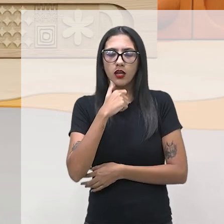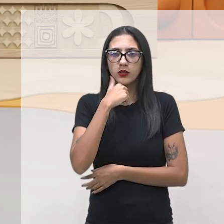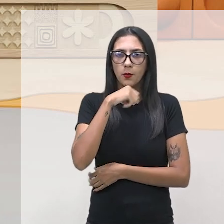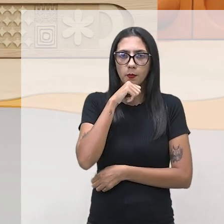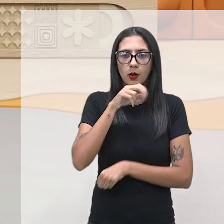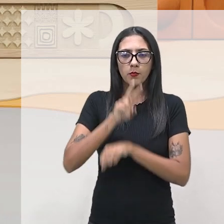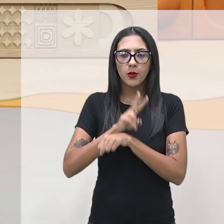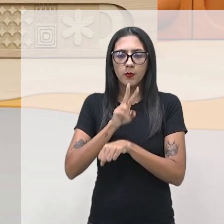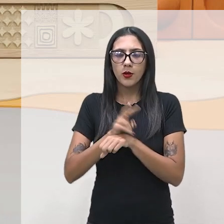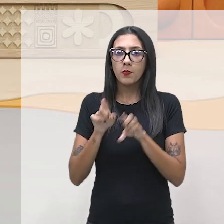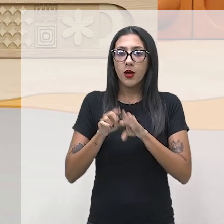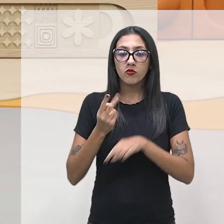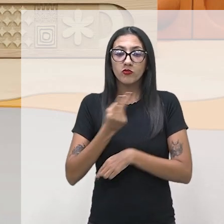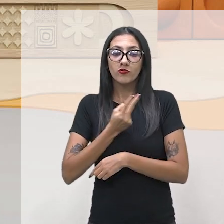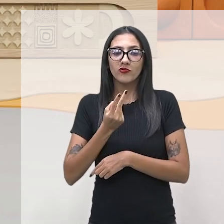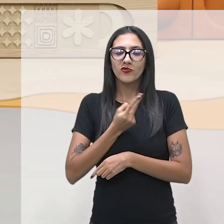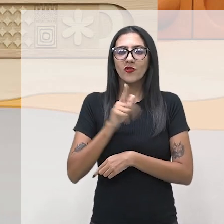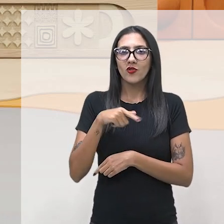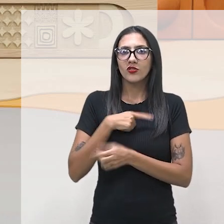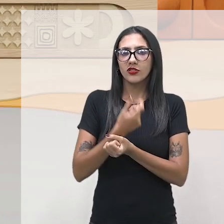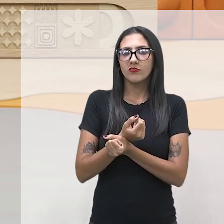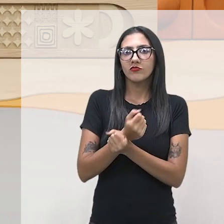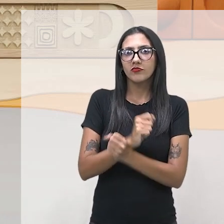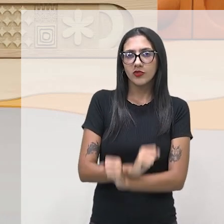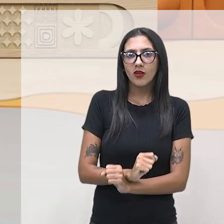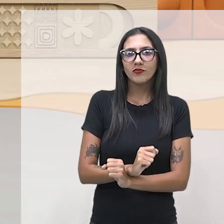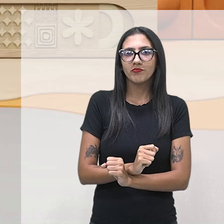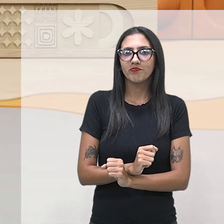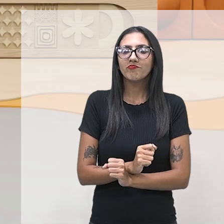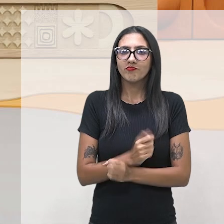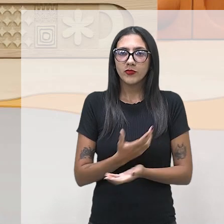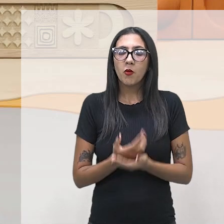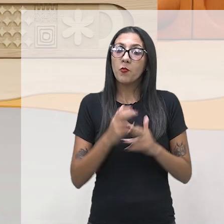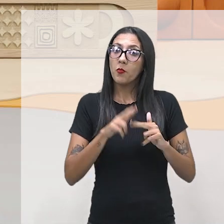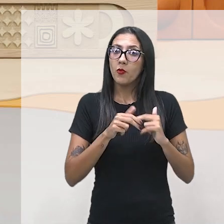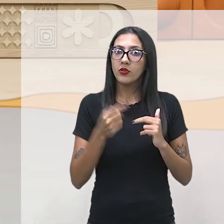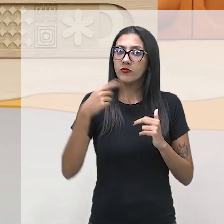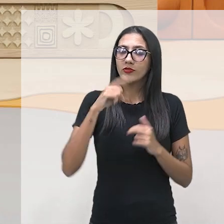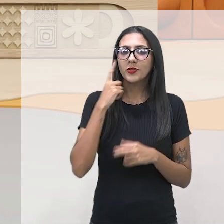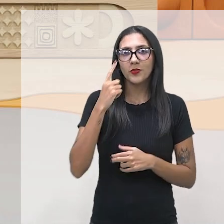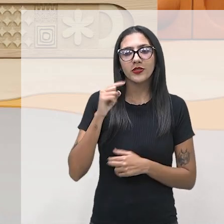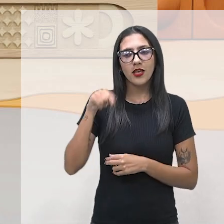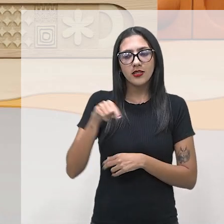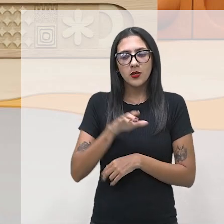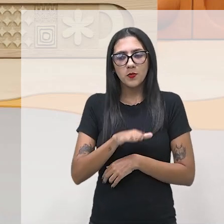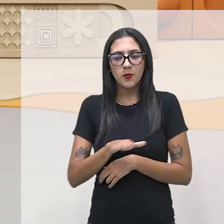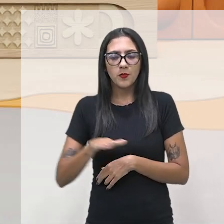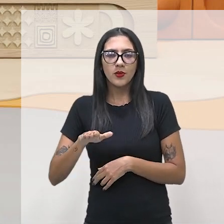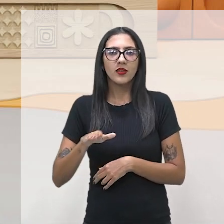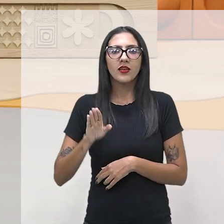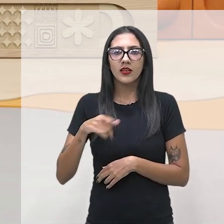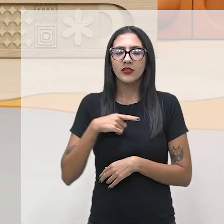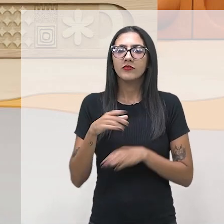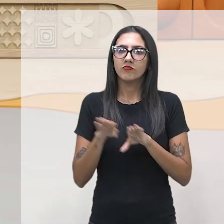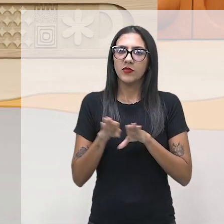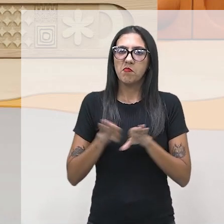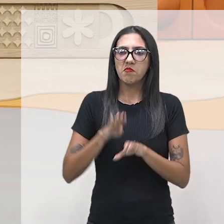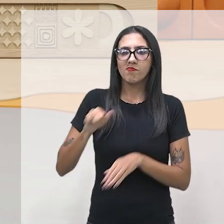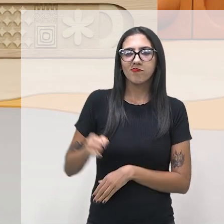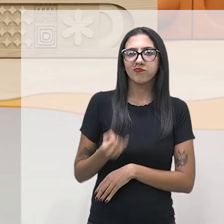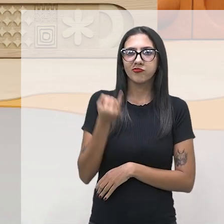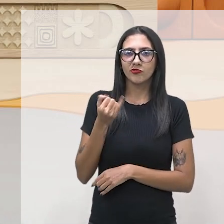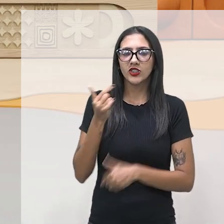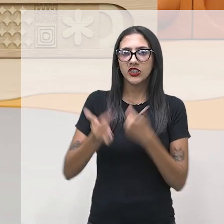eram escravizados. Logo, vocês devem imaginar que ele também passou a ter o seu trabalho explorado de